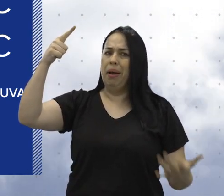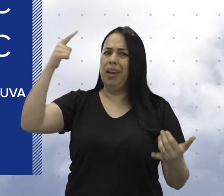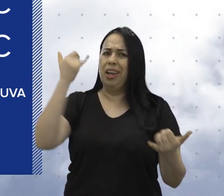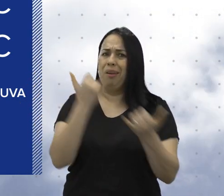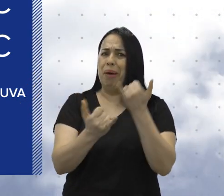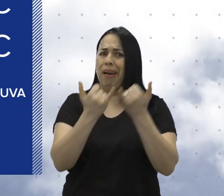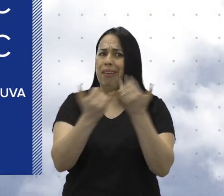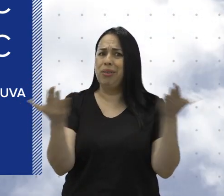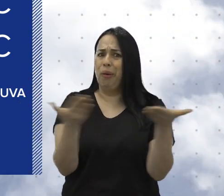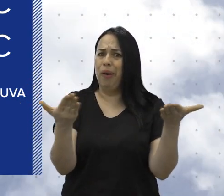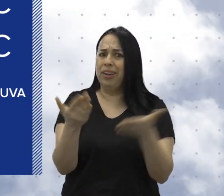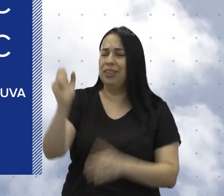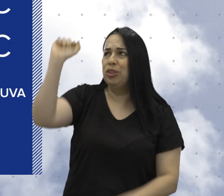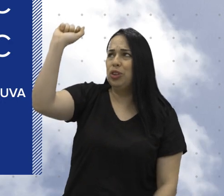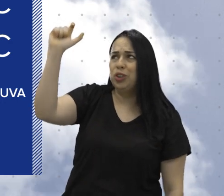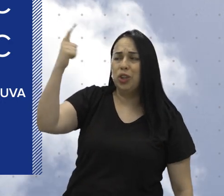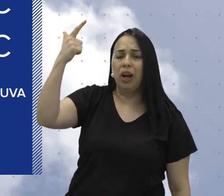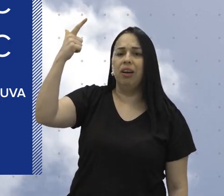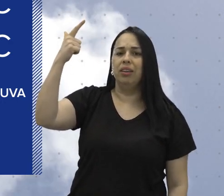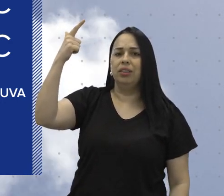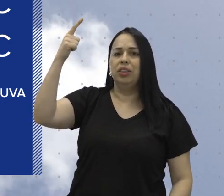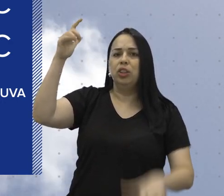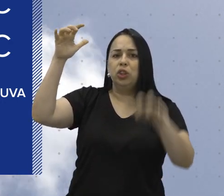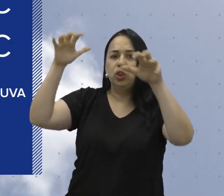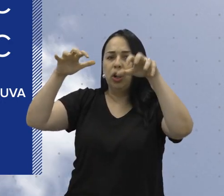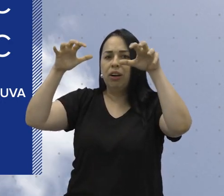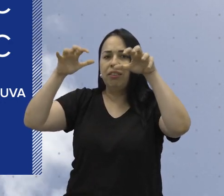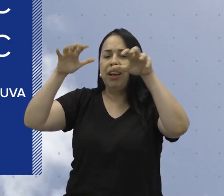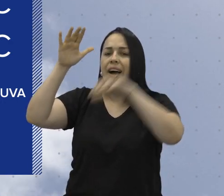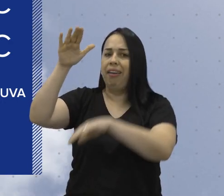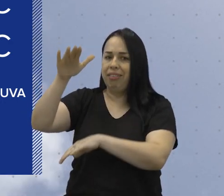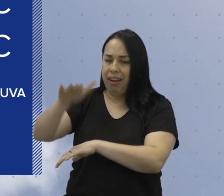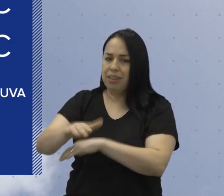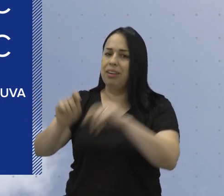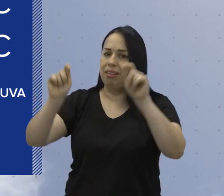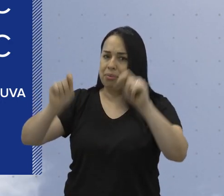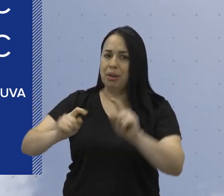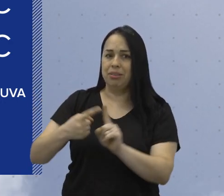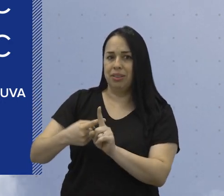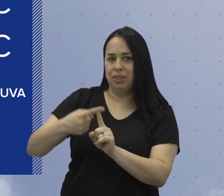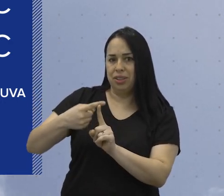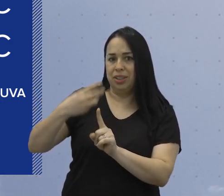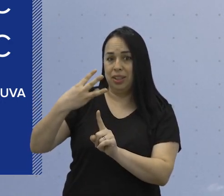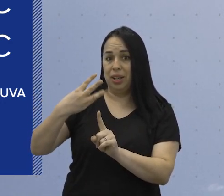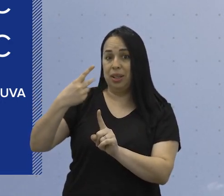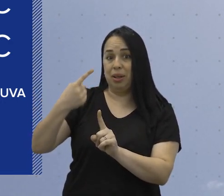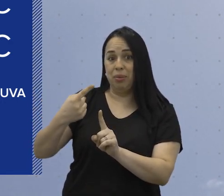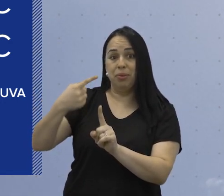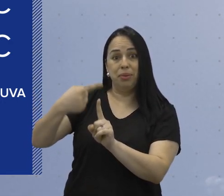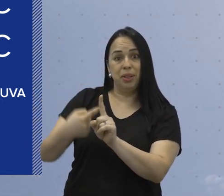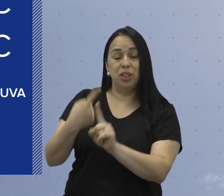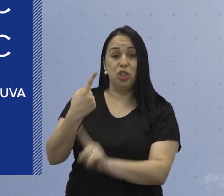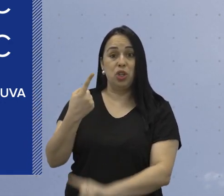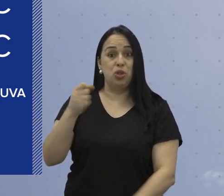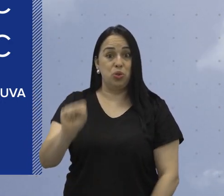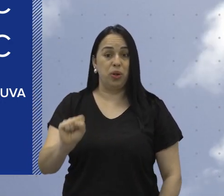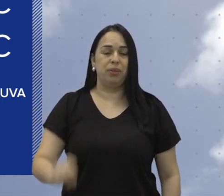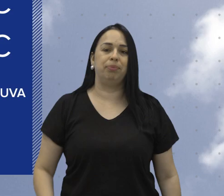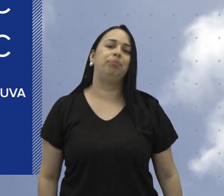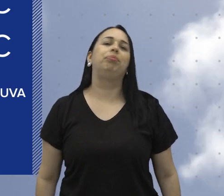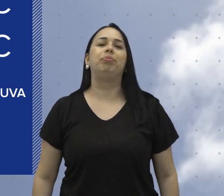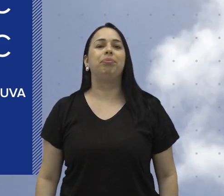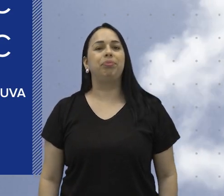hoje, com sol durante todo o dia e chance de chuva na parte da tarde. A máxima esperada é de 31 e a mínima será